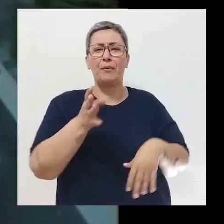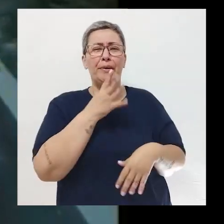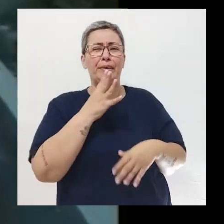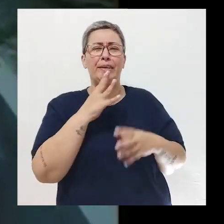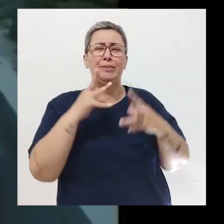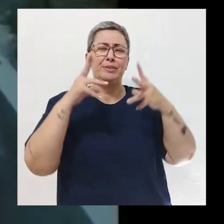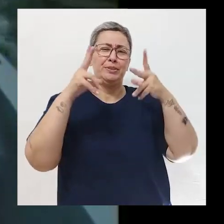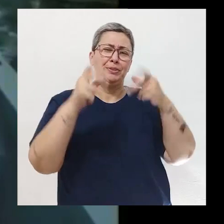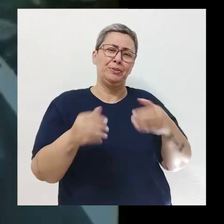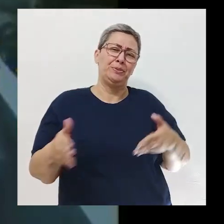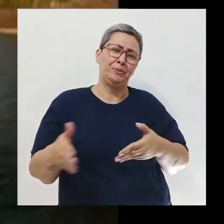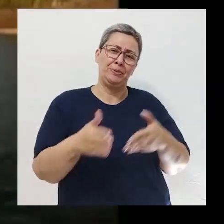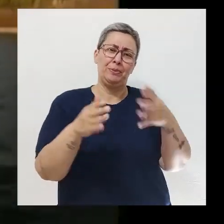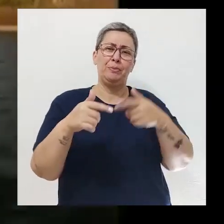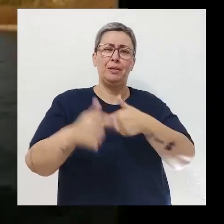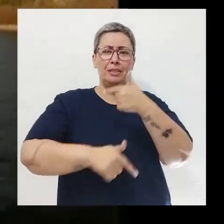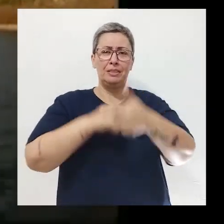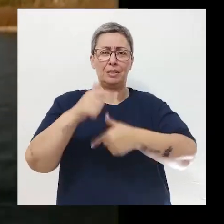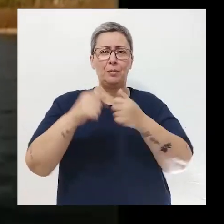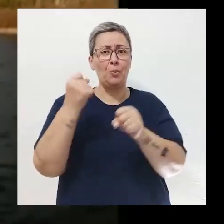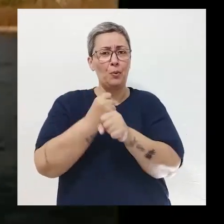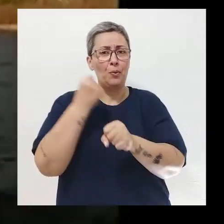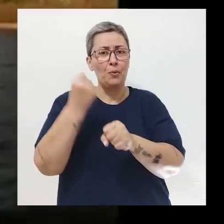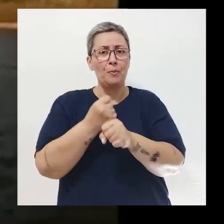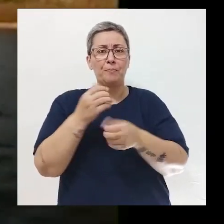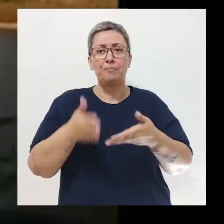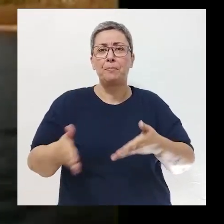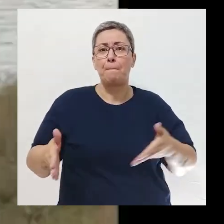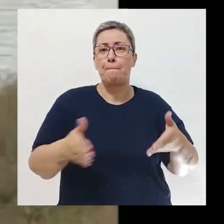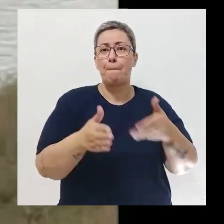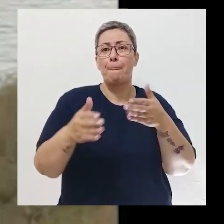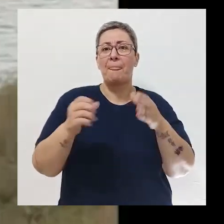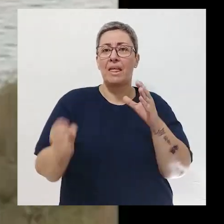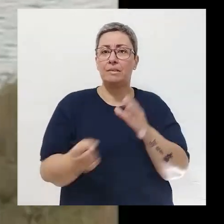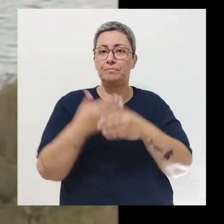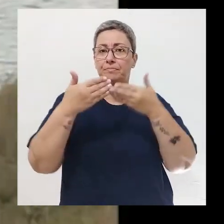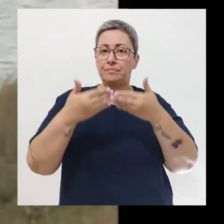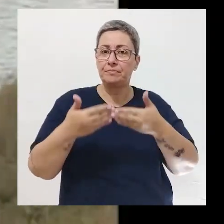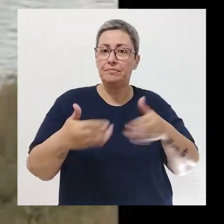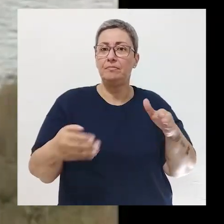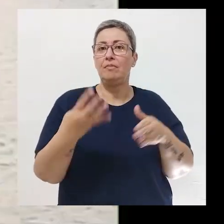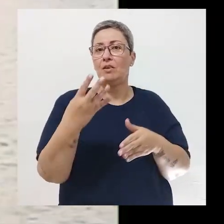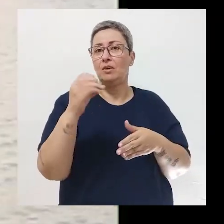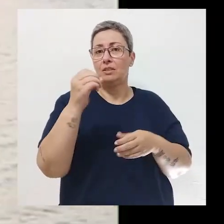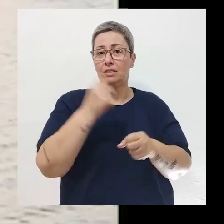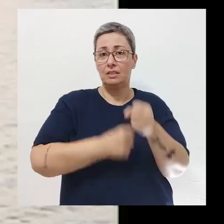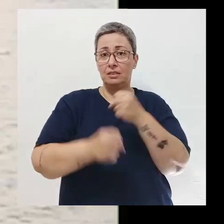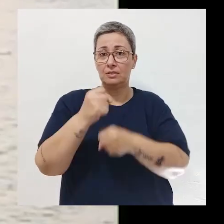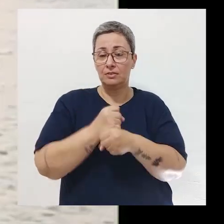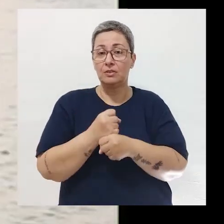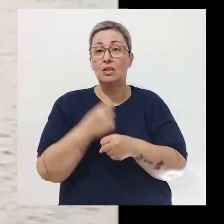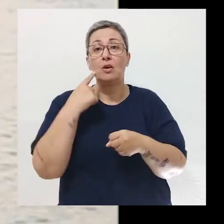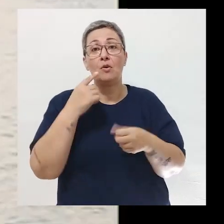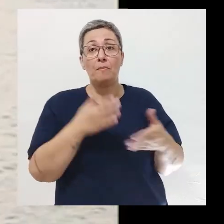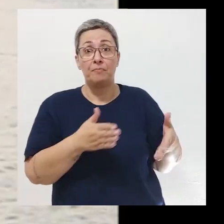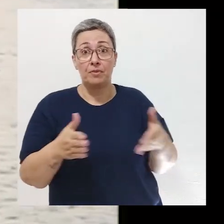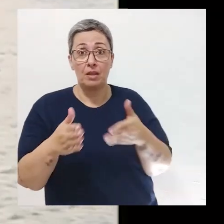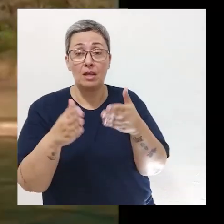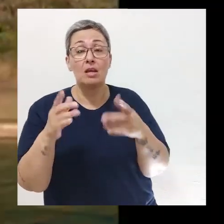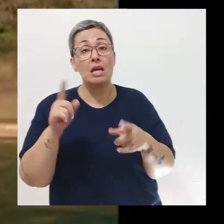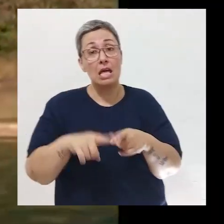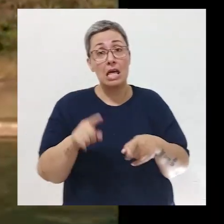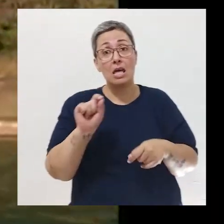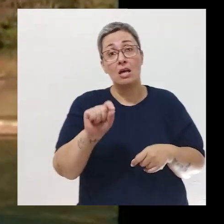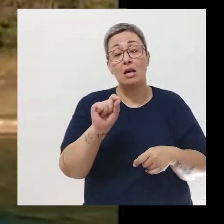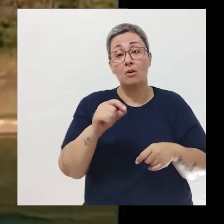conhece muito bem esse trajeto porque trabalhou na construção do canal, que foi inaugurado há quase 40 anos. O canal